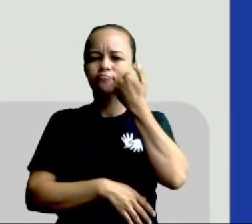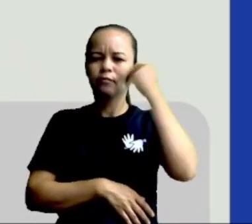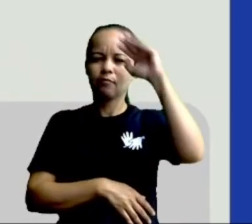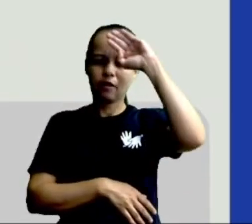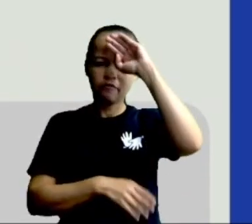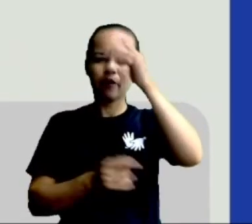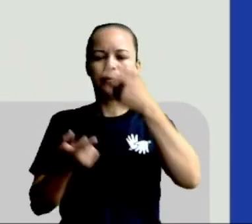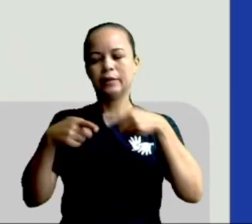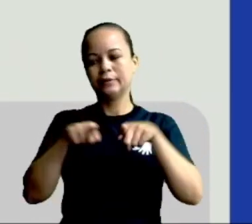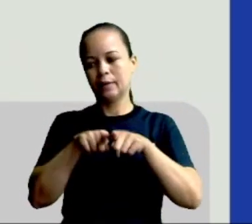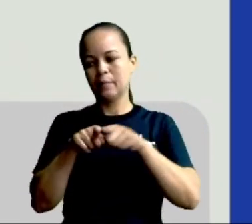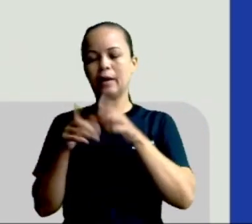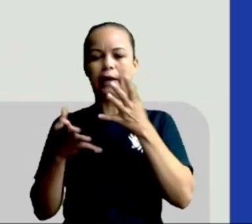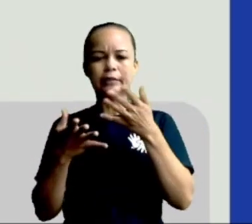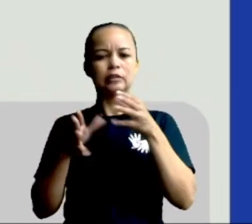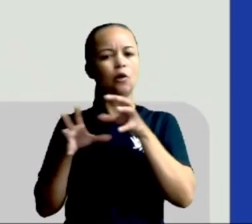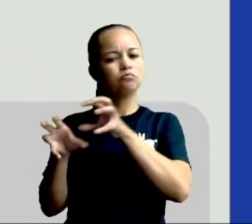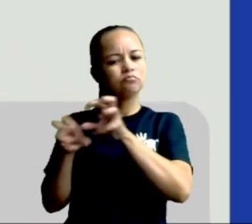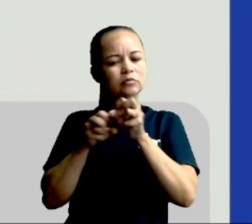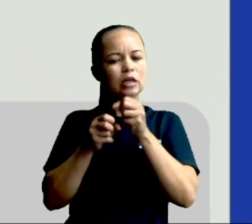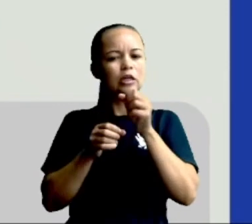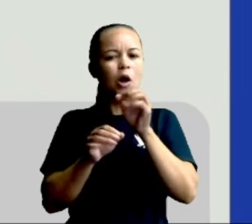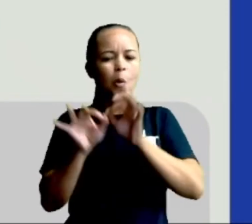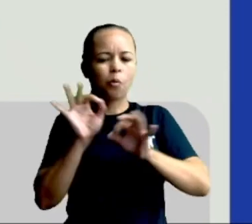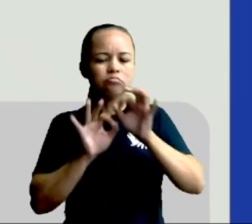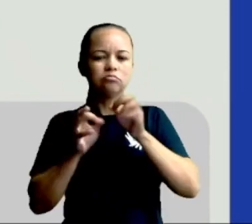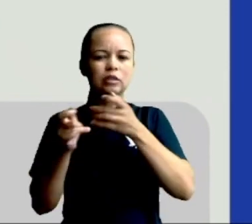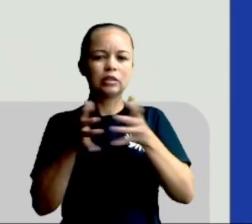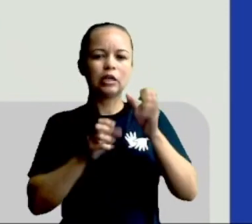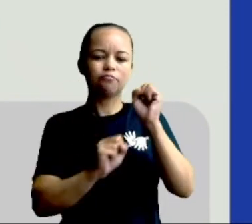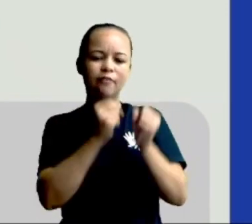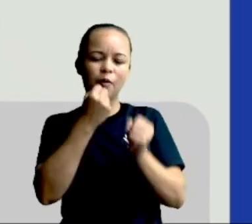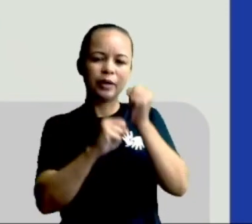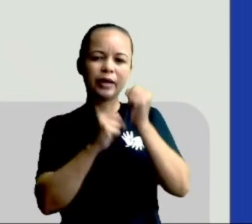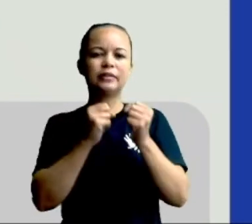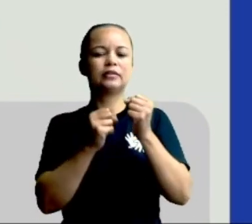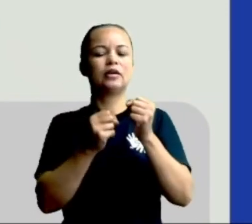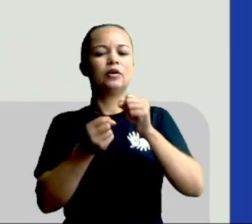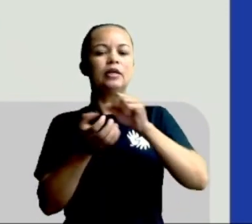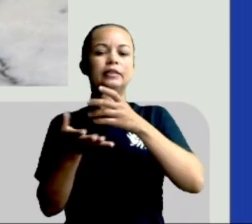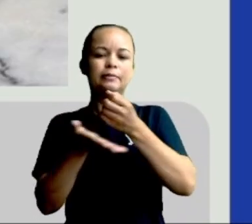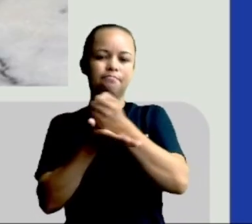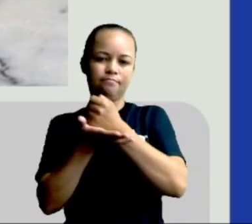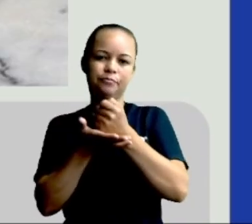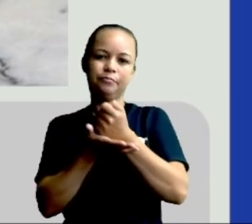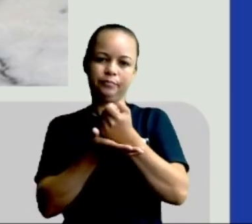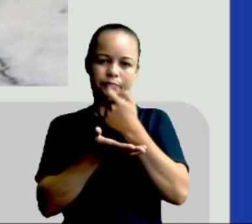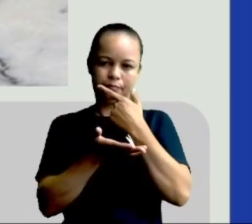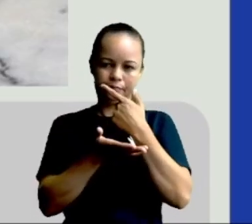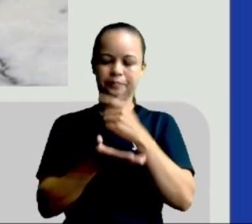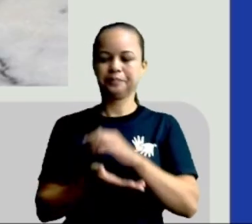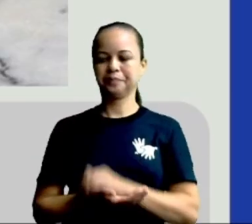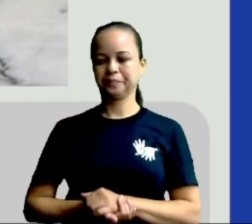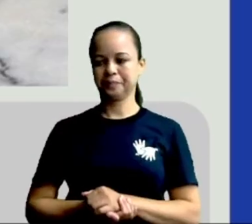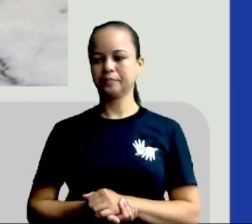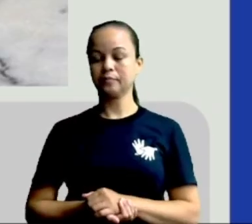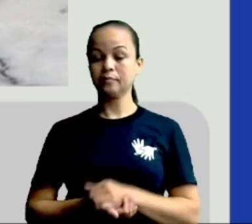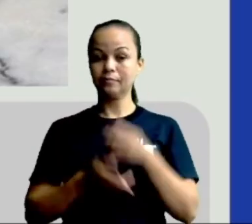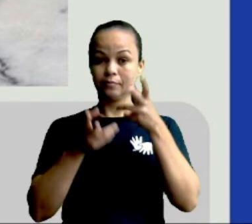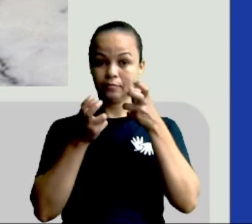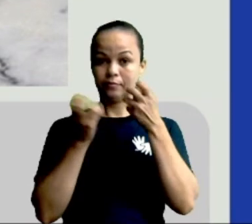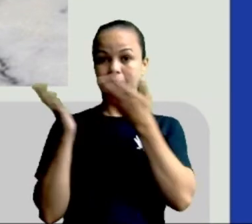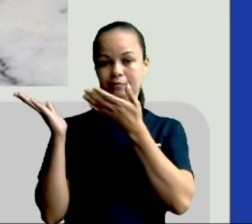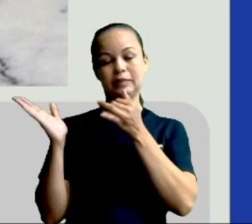plantas, levado para as indústrias e usado na fabricação de medicamentos. Olha aí,